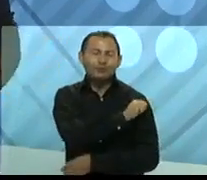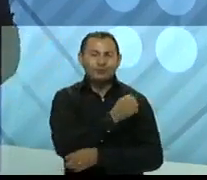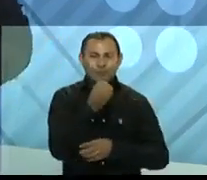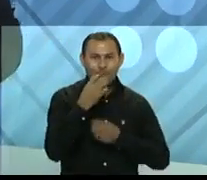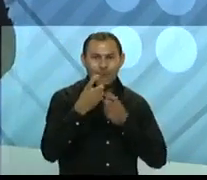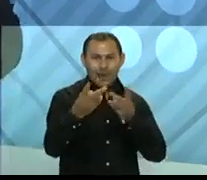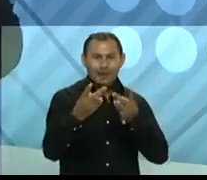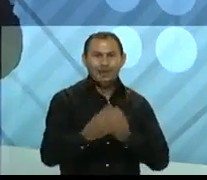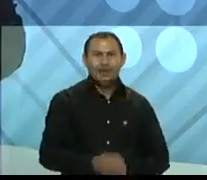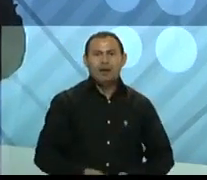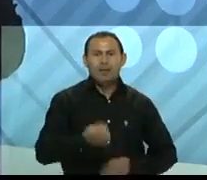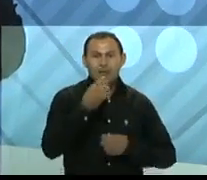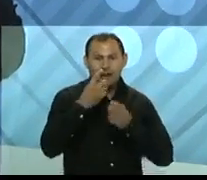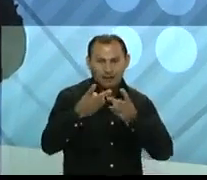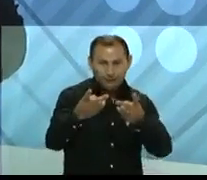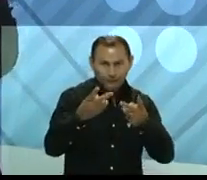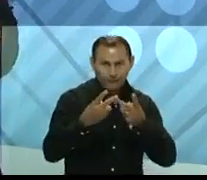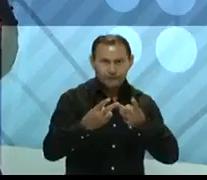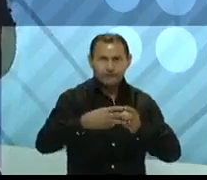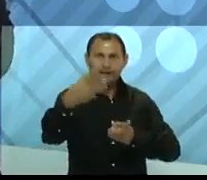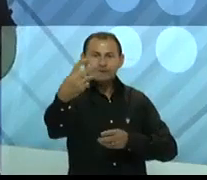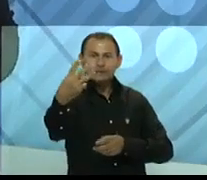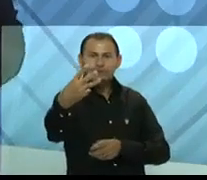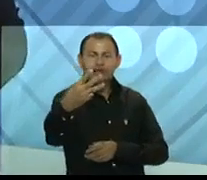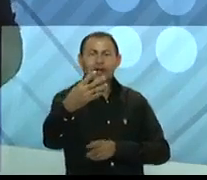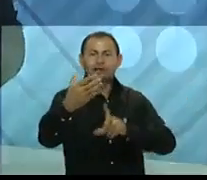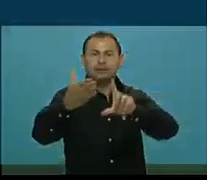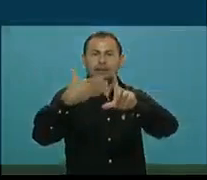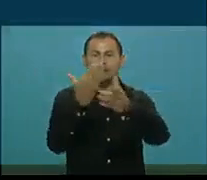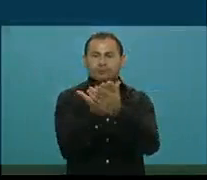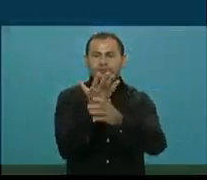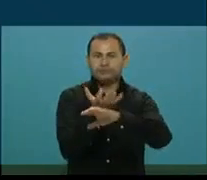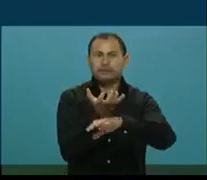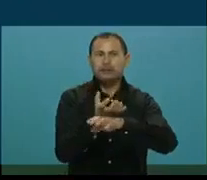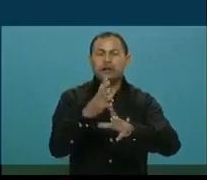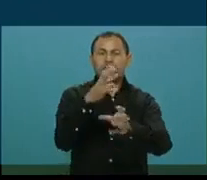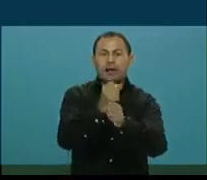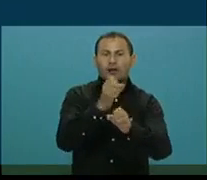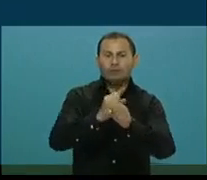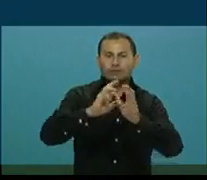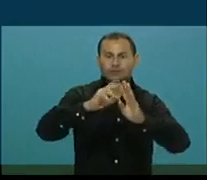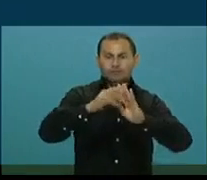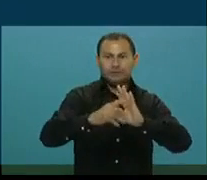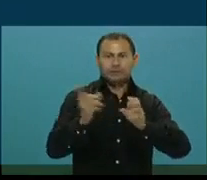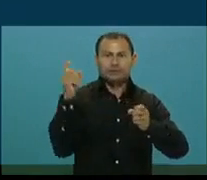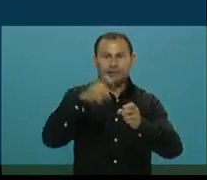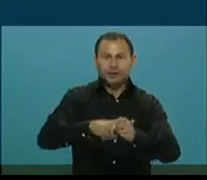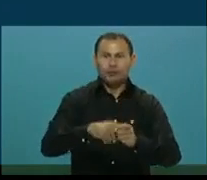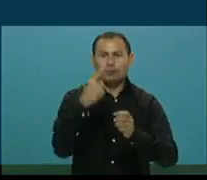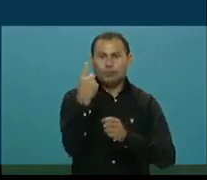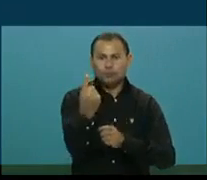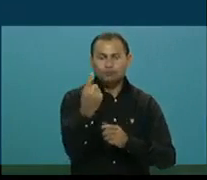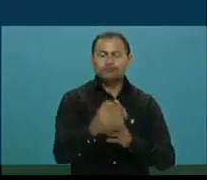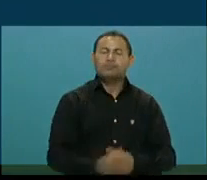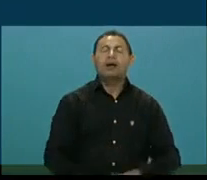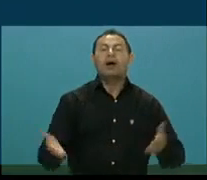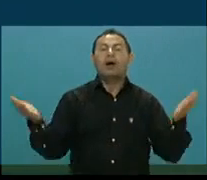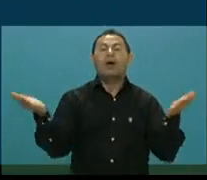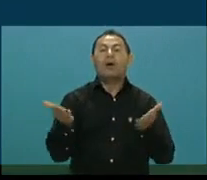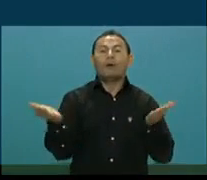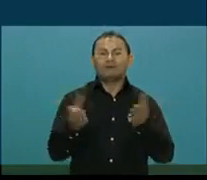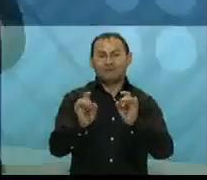tudo bem? Seja bem-vindo à nossa terceira teleaula da disciplina de Cálculo Diferencial Integral 1.